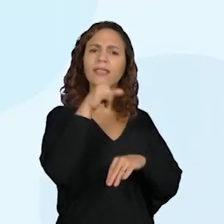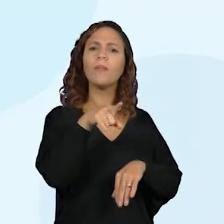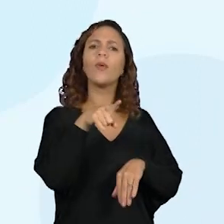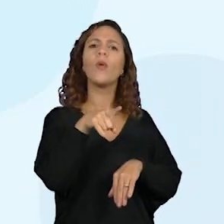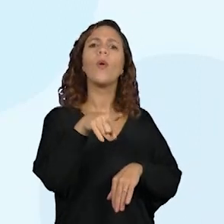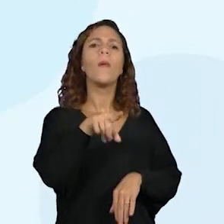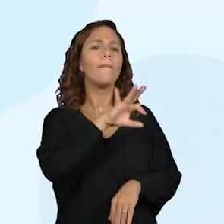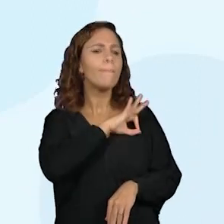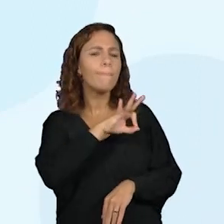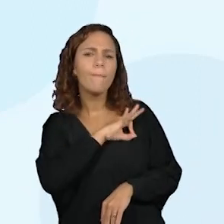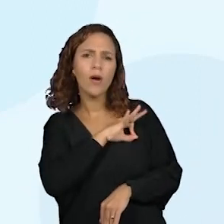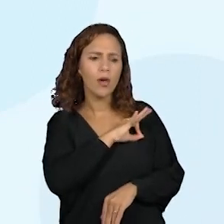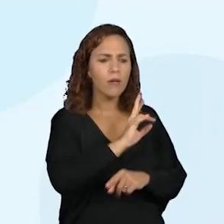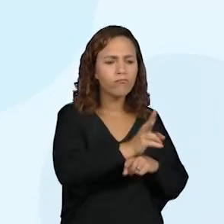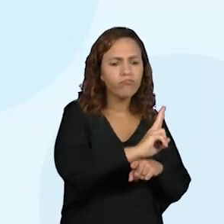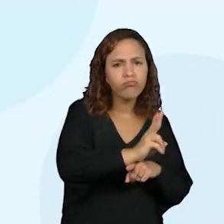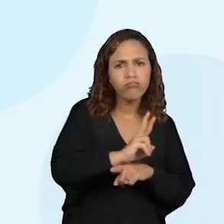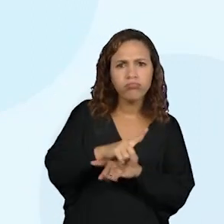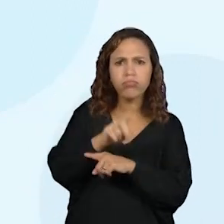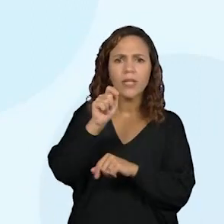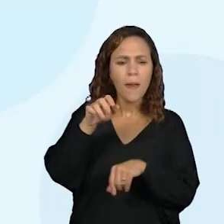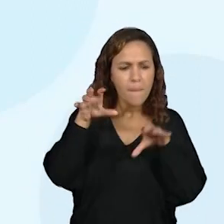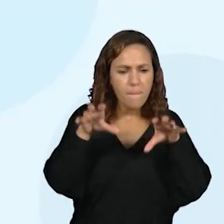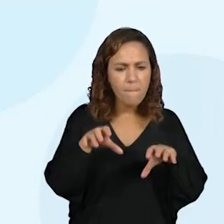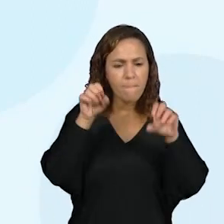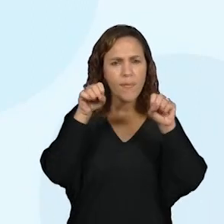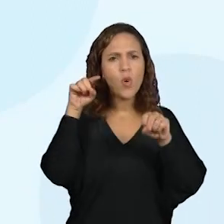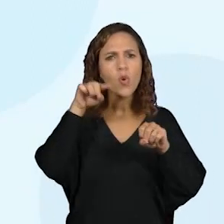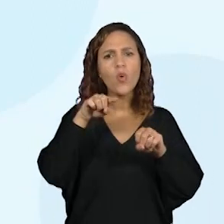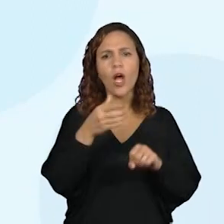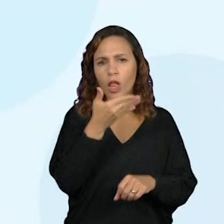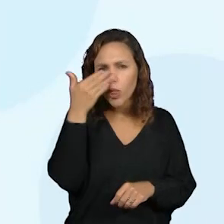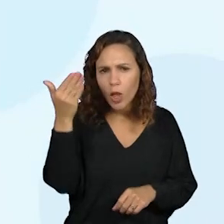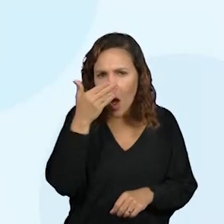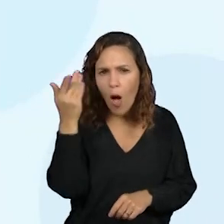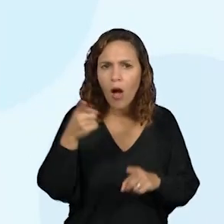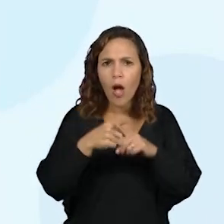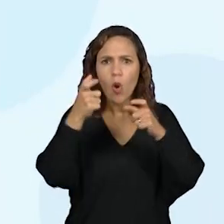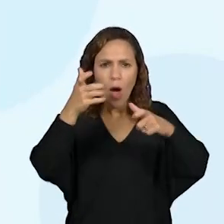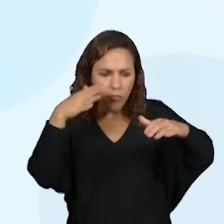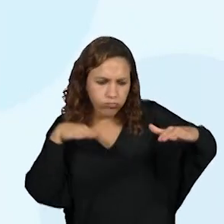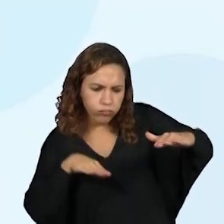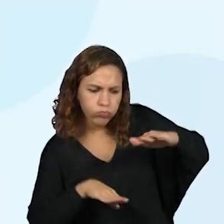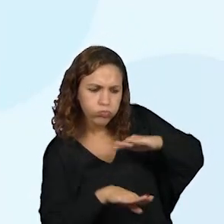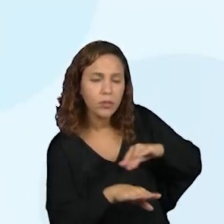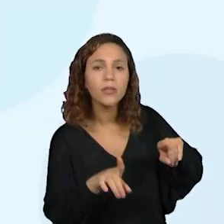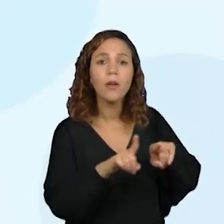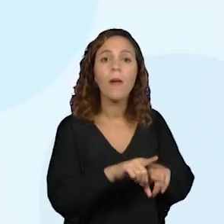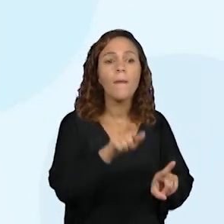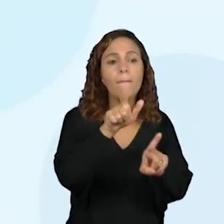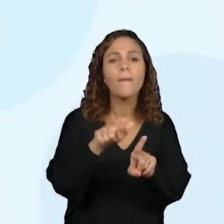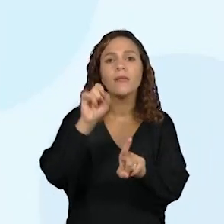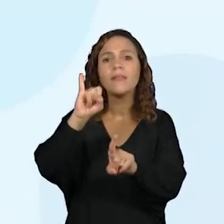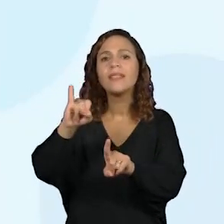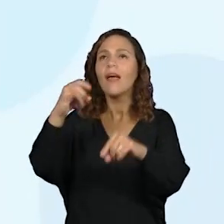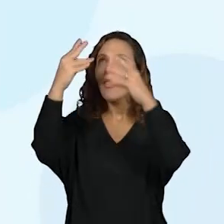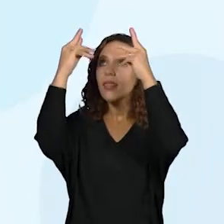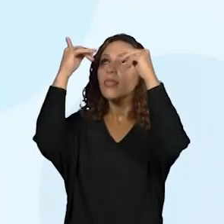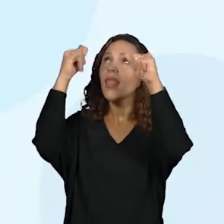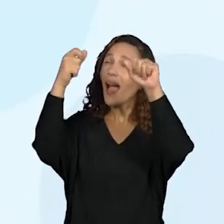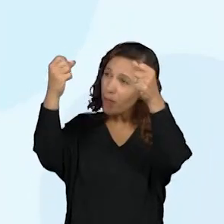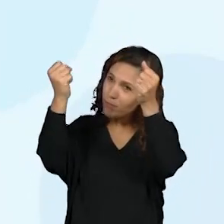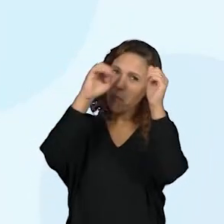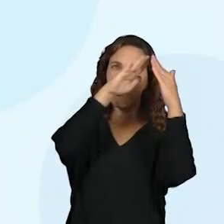por exemplo localizar drogas minas terrestres e pessoas sob escombros